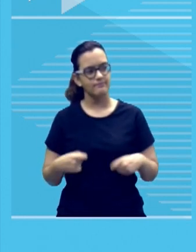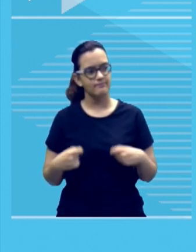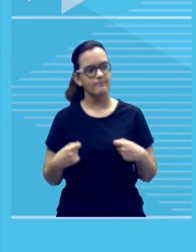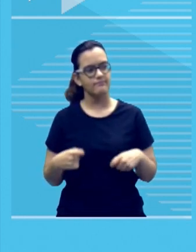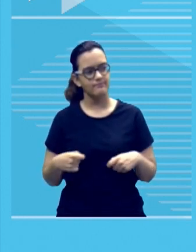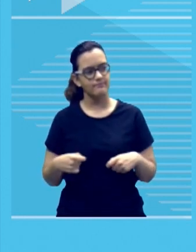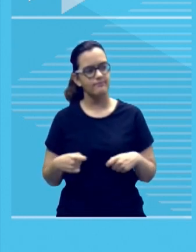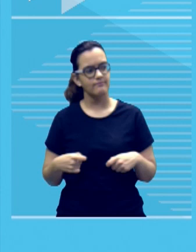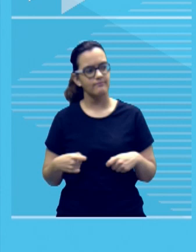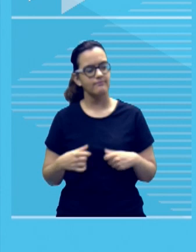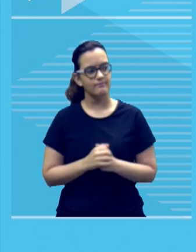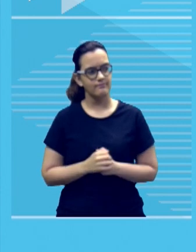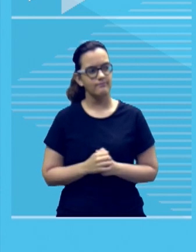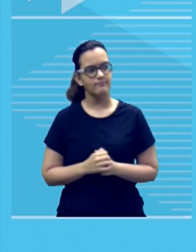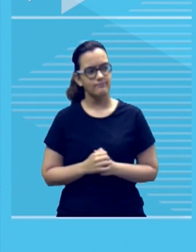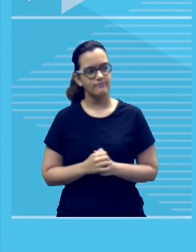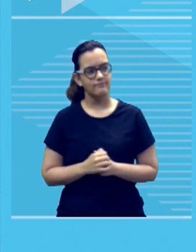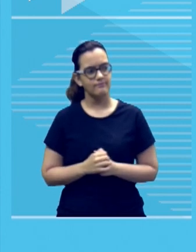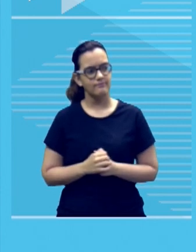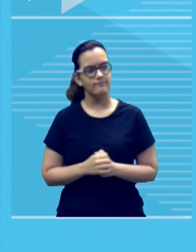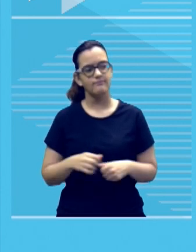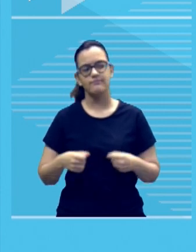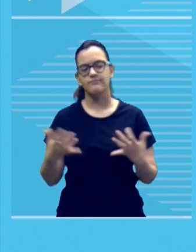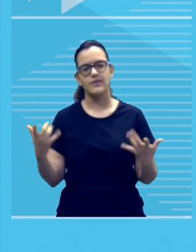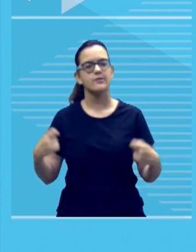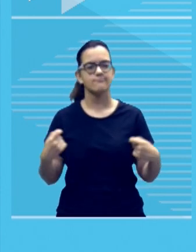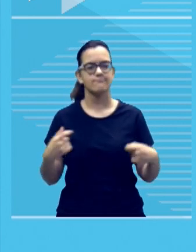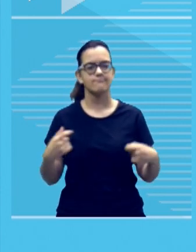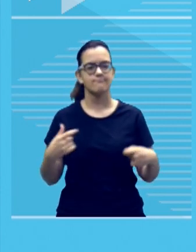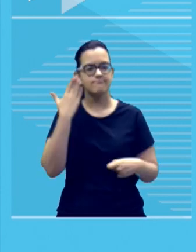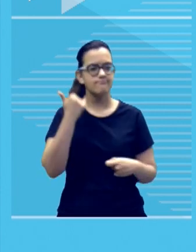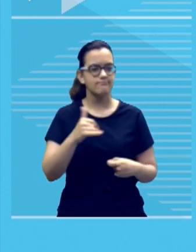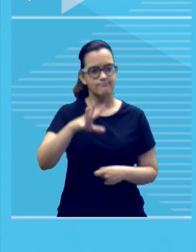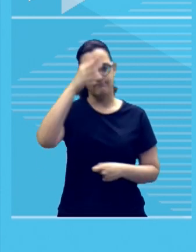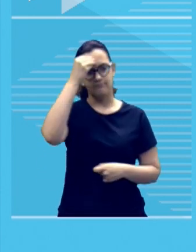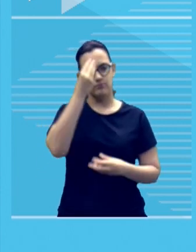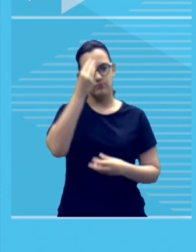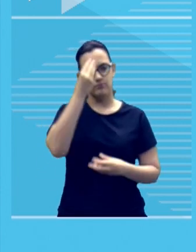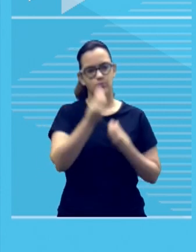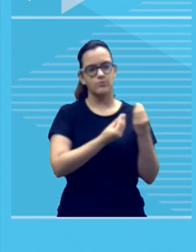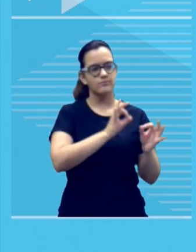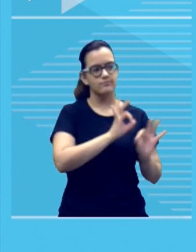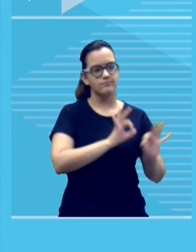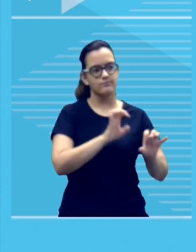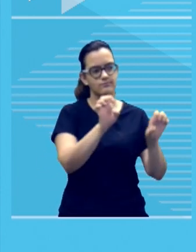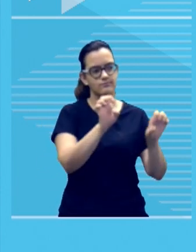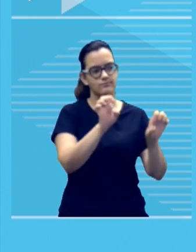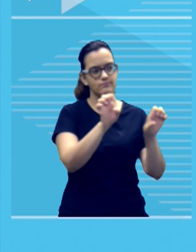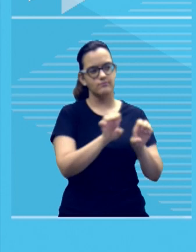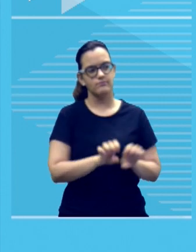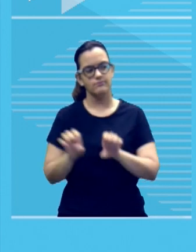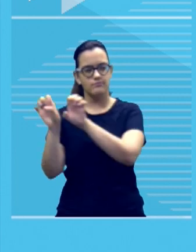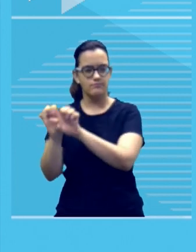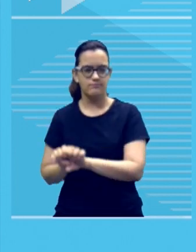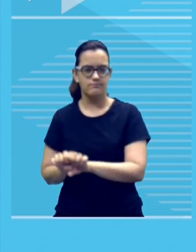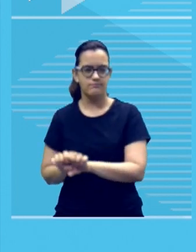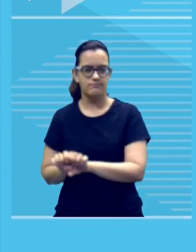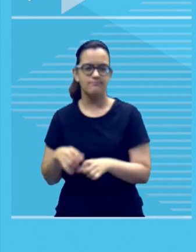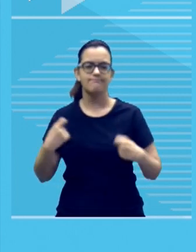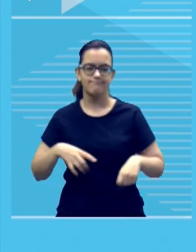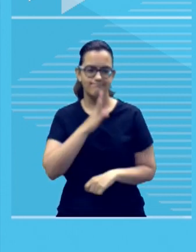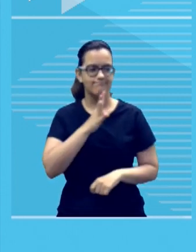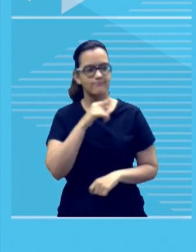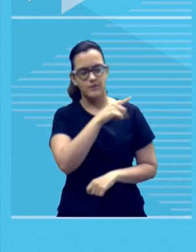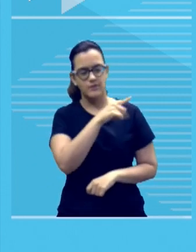o botão só existem dois compostos possíveis com essa fórmula tá e